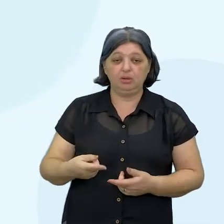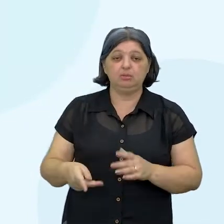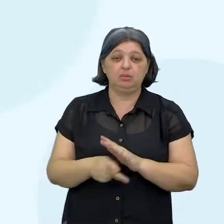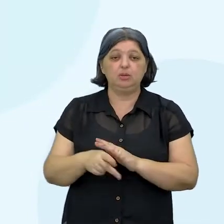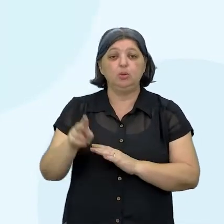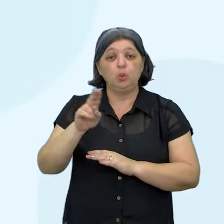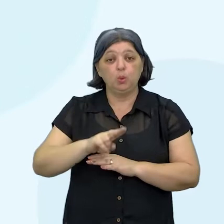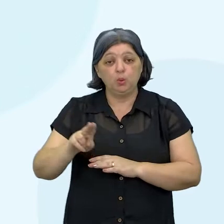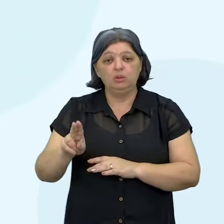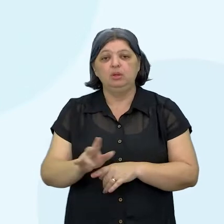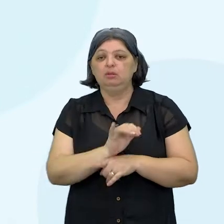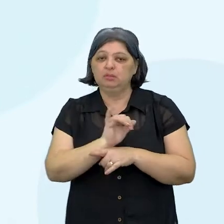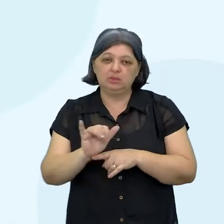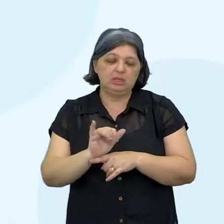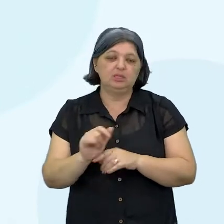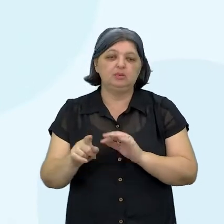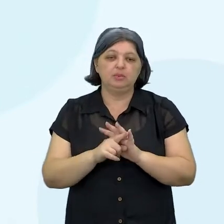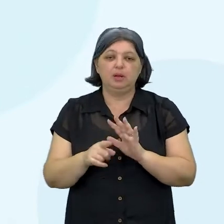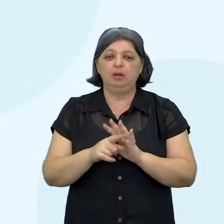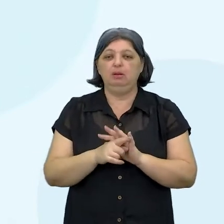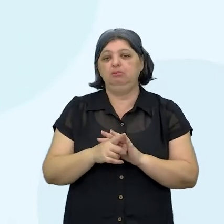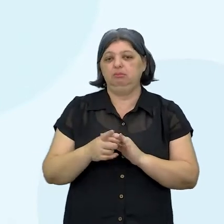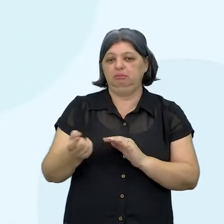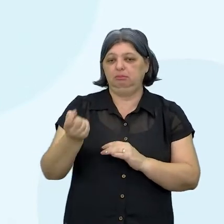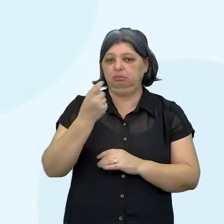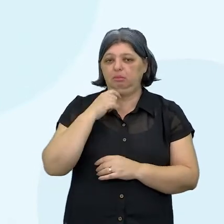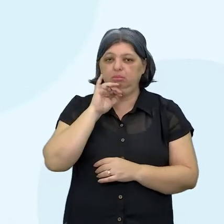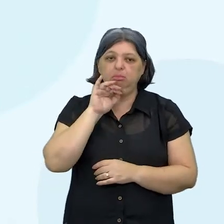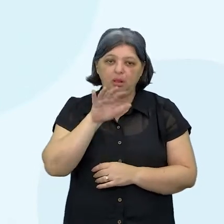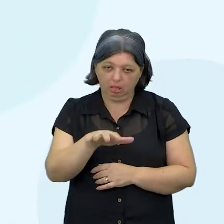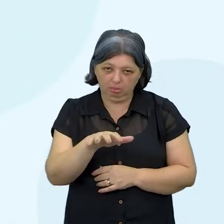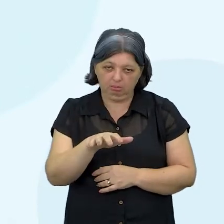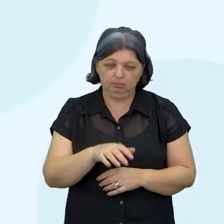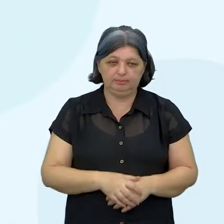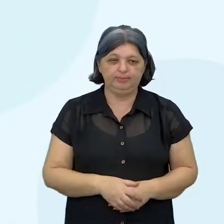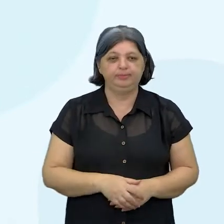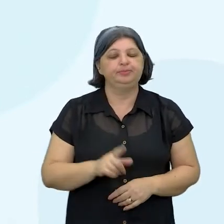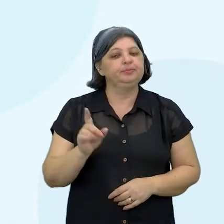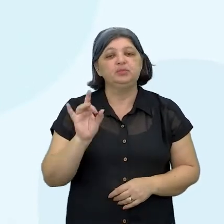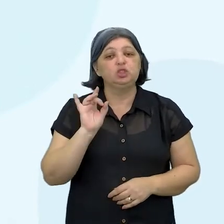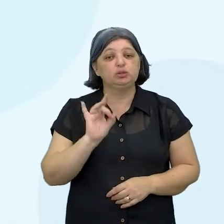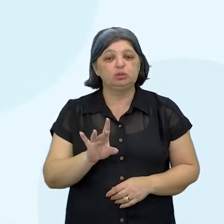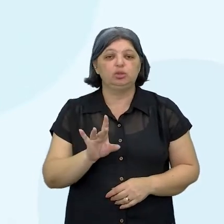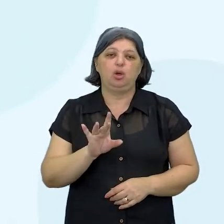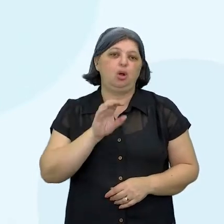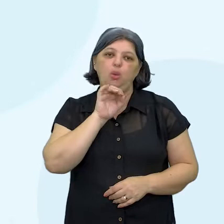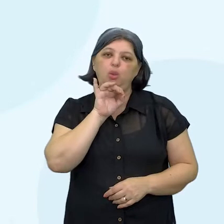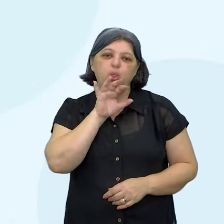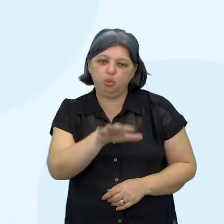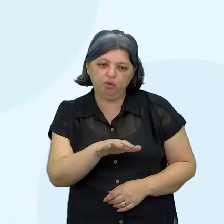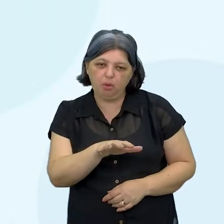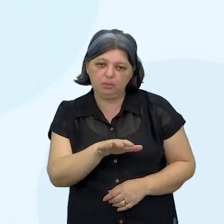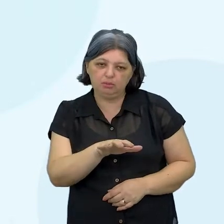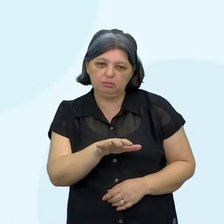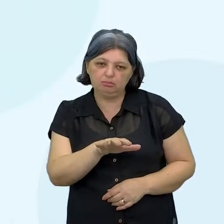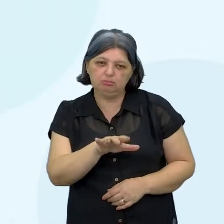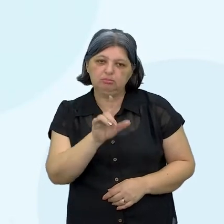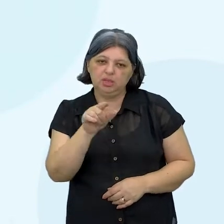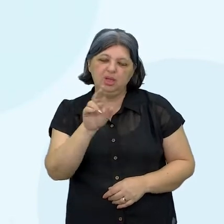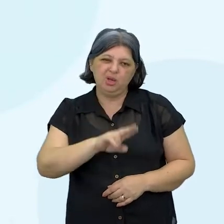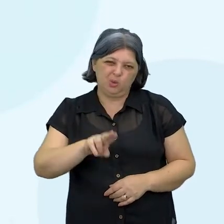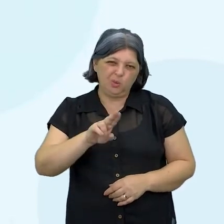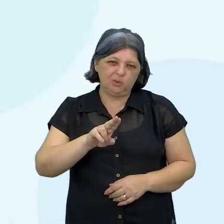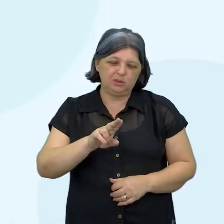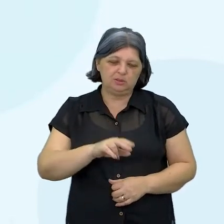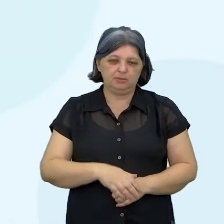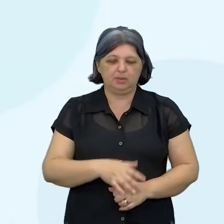utilizar métodos para você perder aquilo que você ingeriu. E isso não significa apenas o vômito, que é o que a gente mais ouve, que é